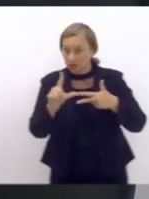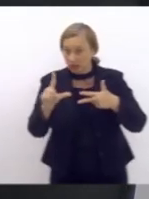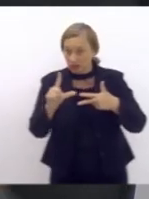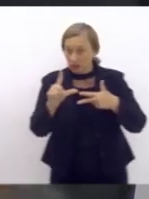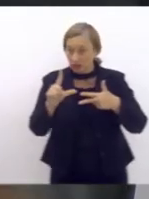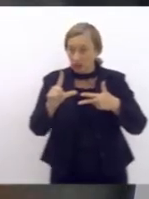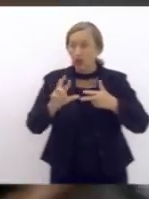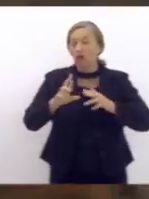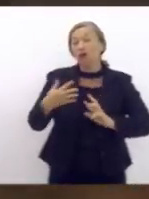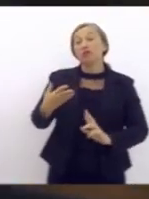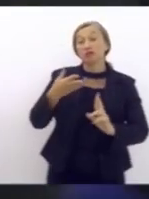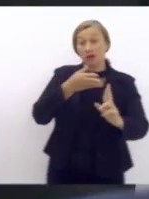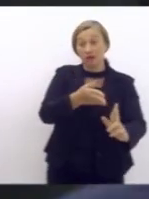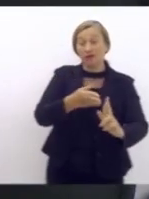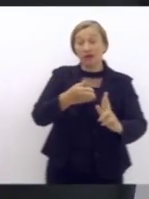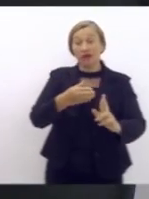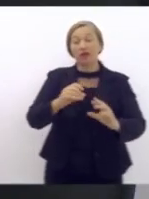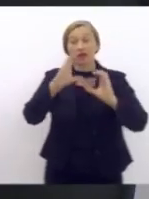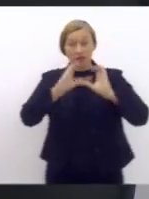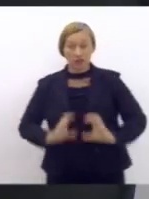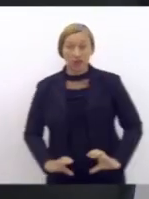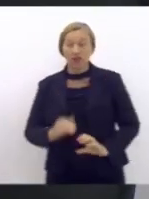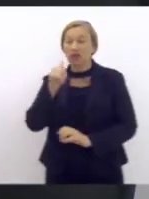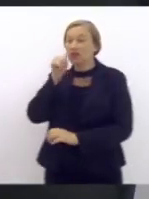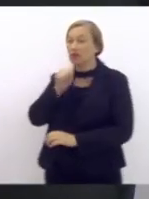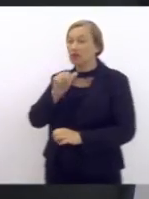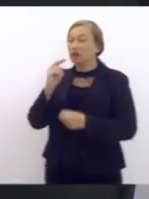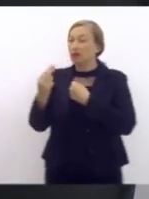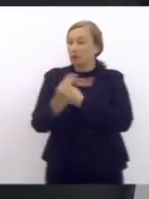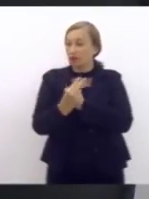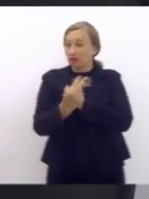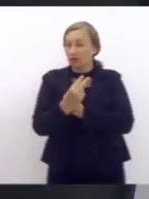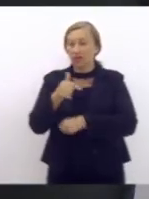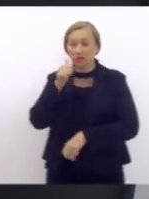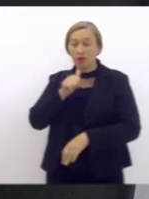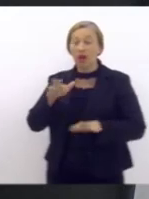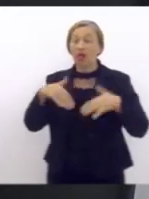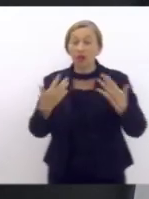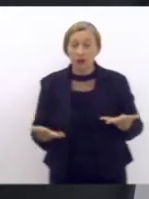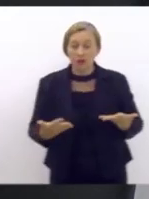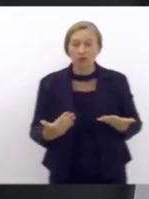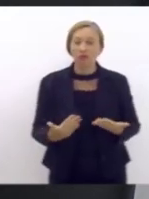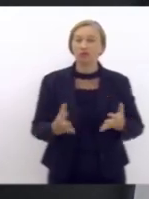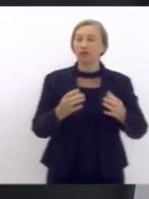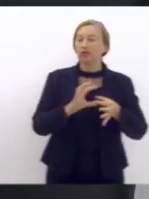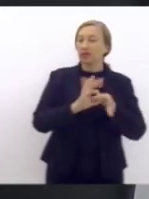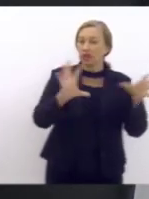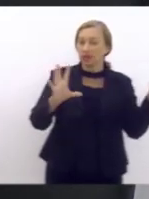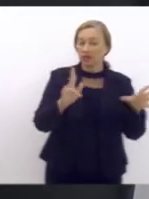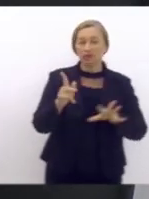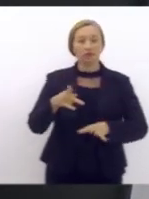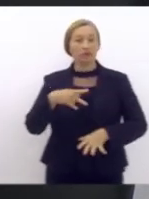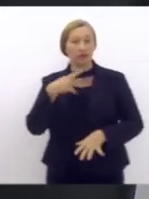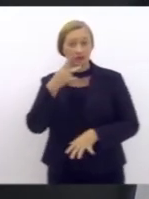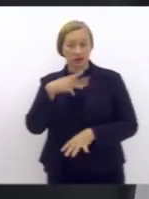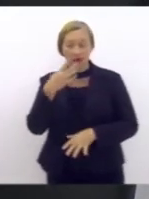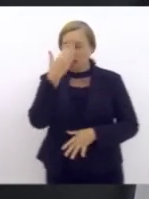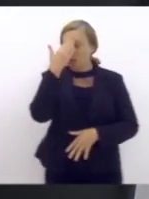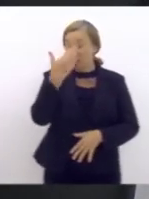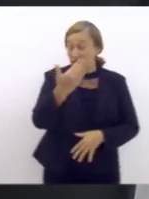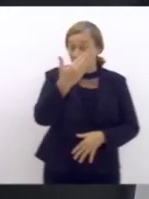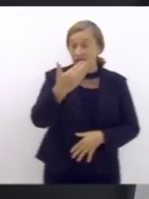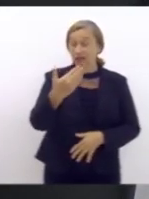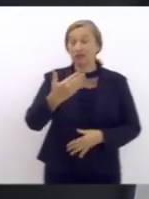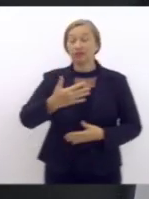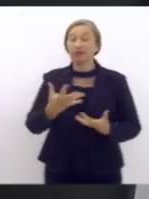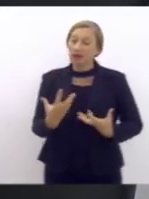que se refere à cidadania feminina e à proteção das mulheres. Então, fique à vontade para a sua apresentação e muito obrigada por